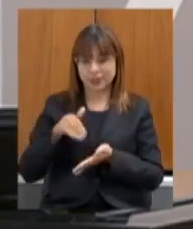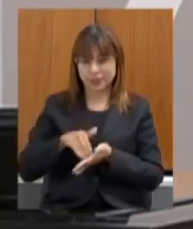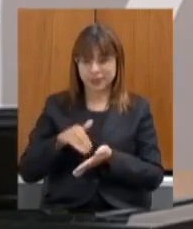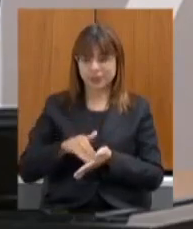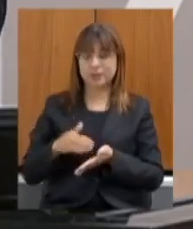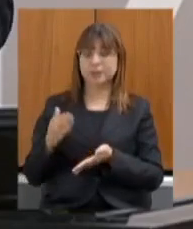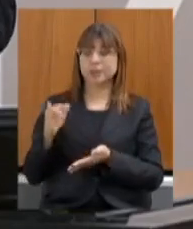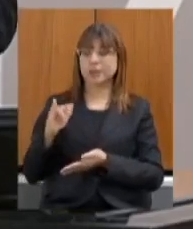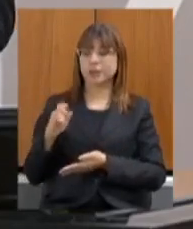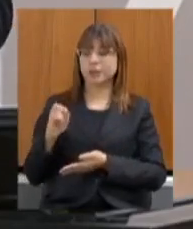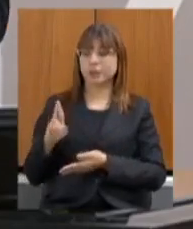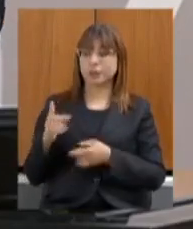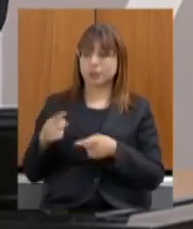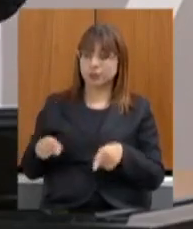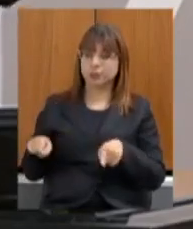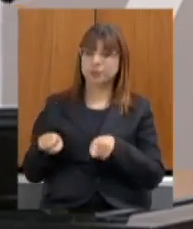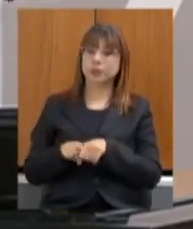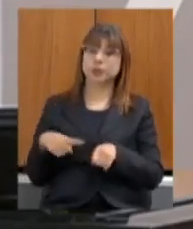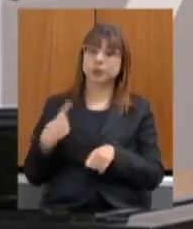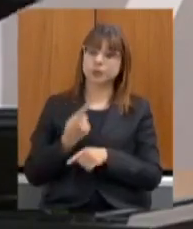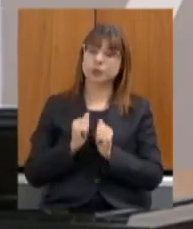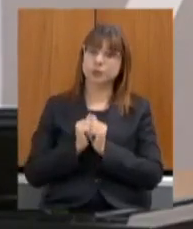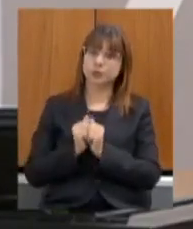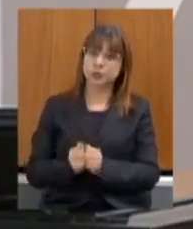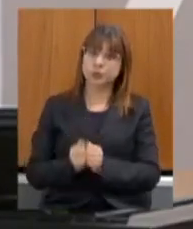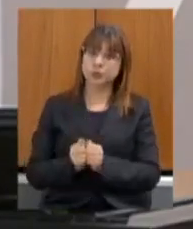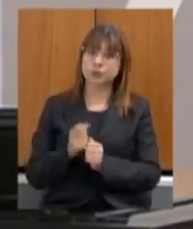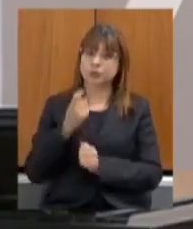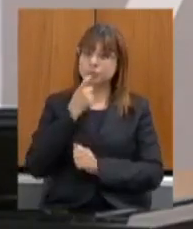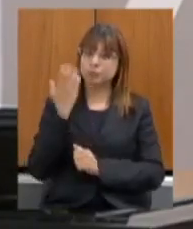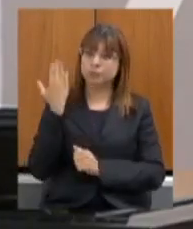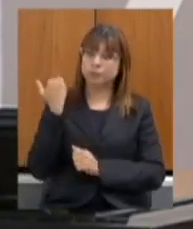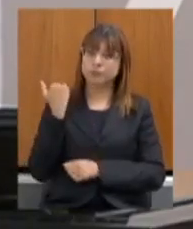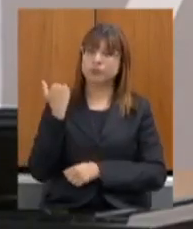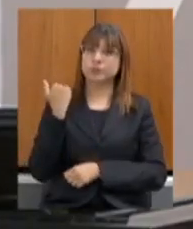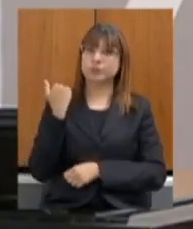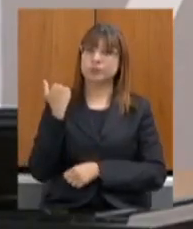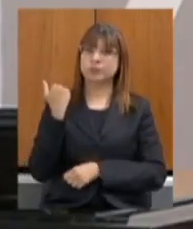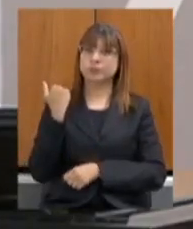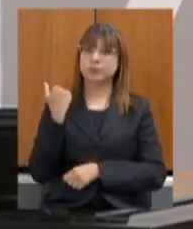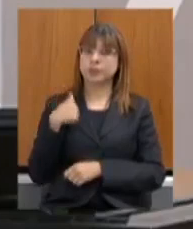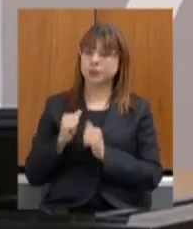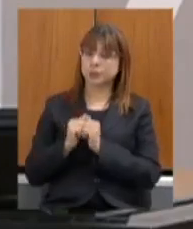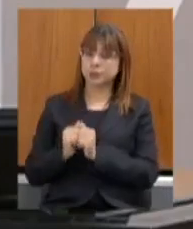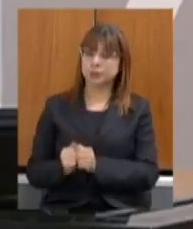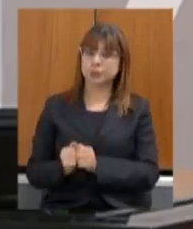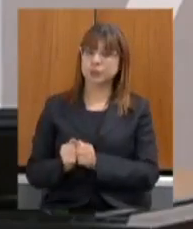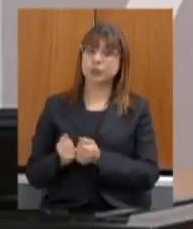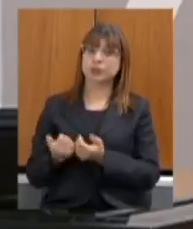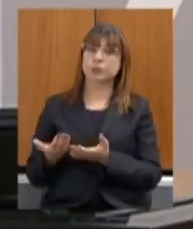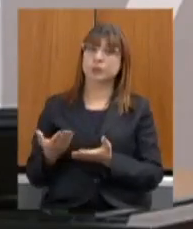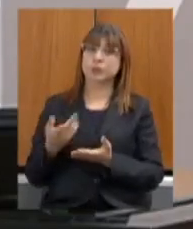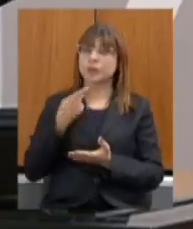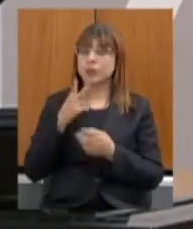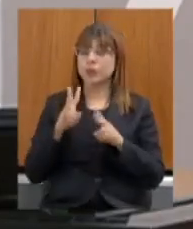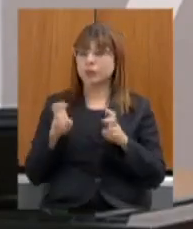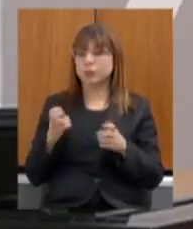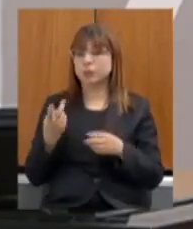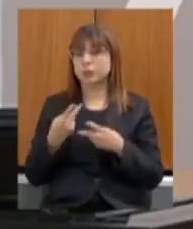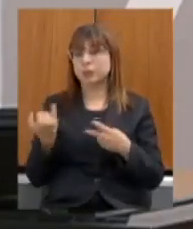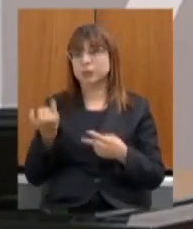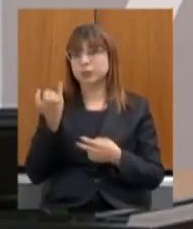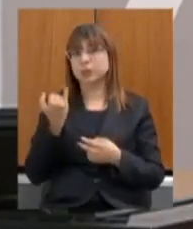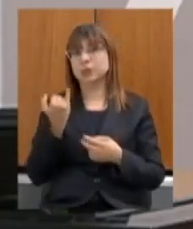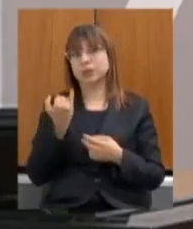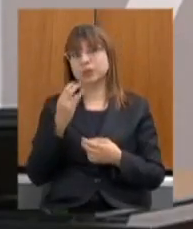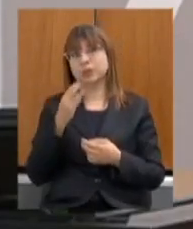parceria, estamos juntos, recentemente estive com Vossa Excelência tratando questões importantes, como, por exemplo, questões